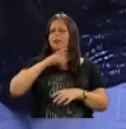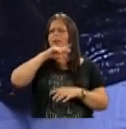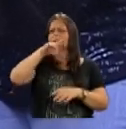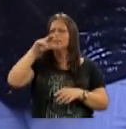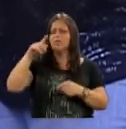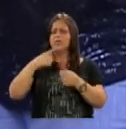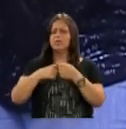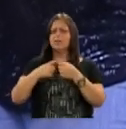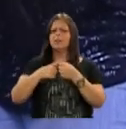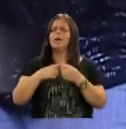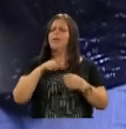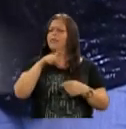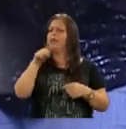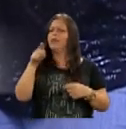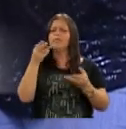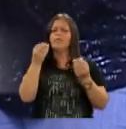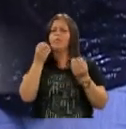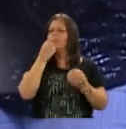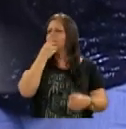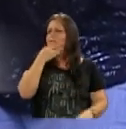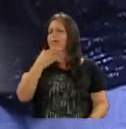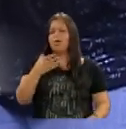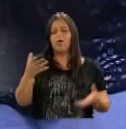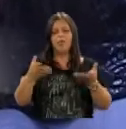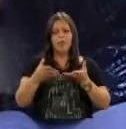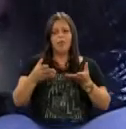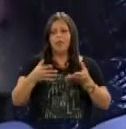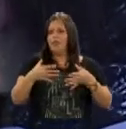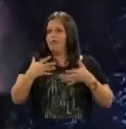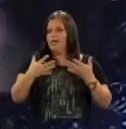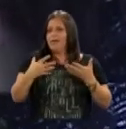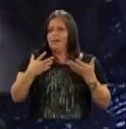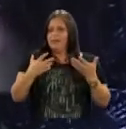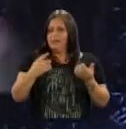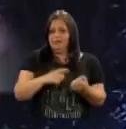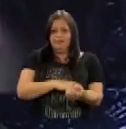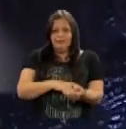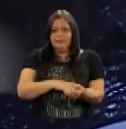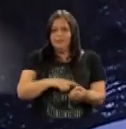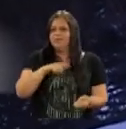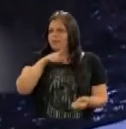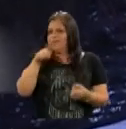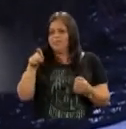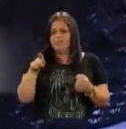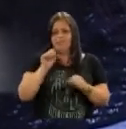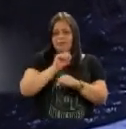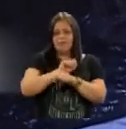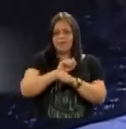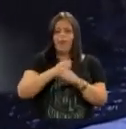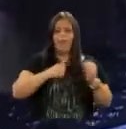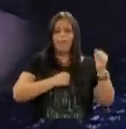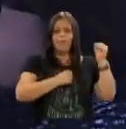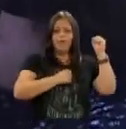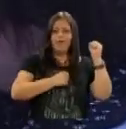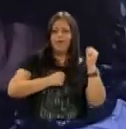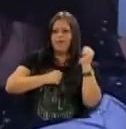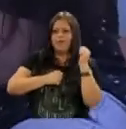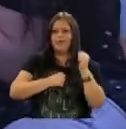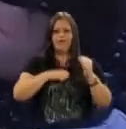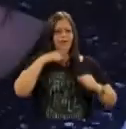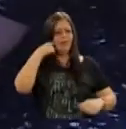eles então é o máximo assim agora a ansiedade o que eles esperam o bahia amanhã em